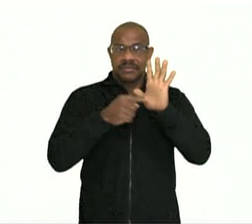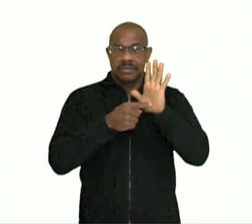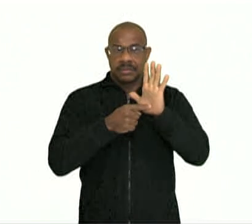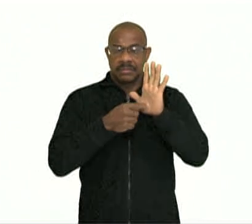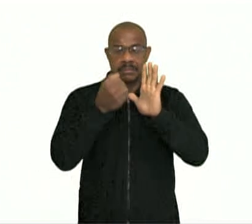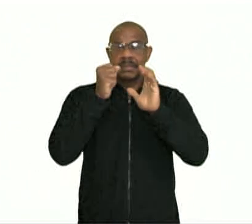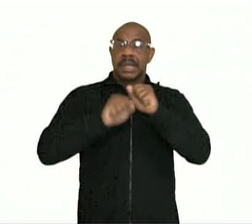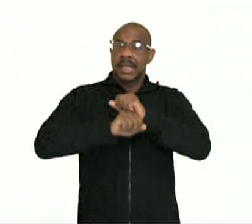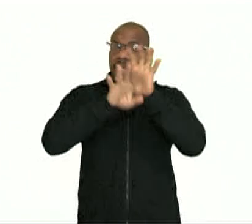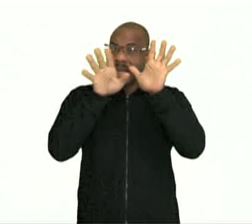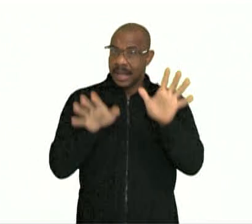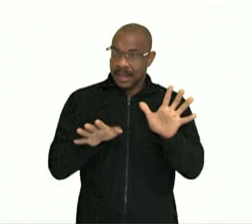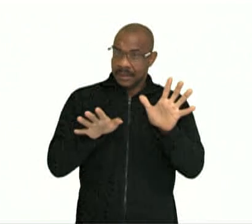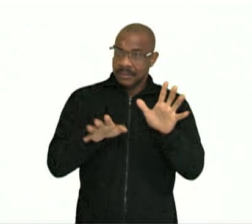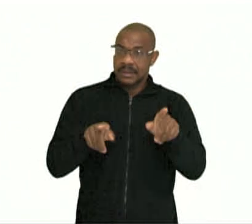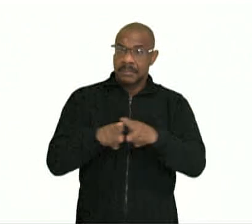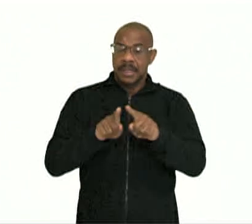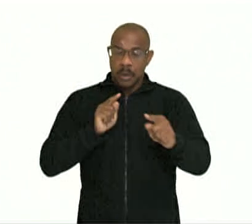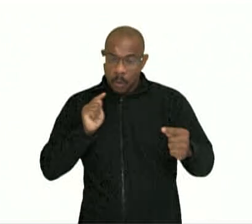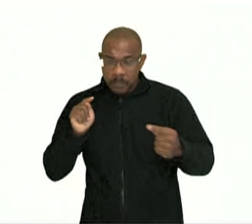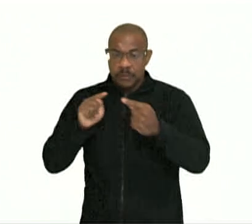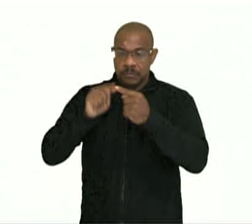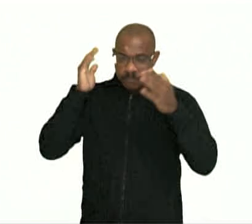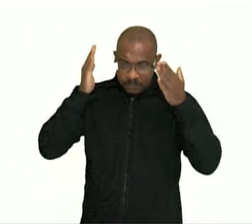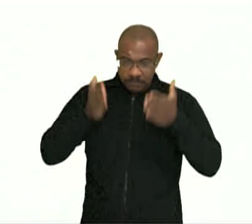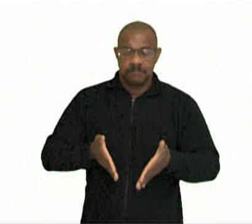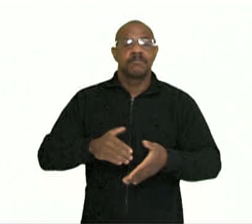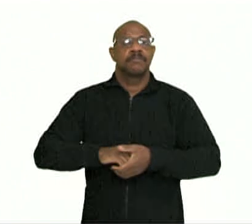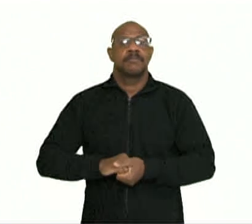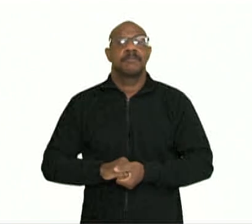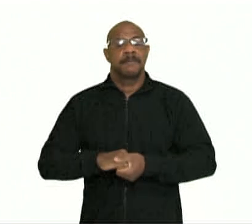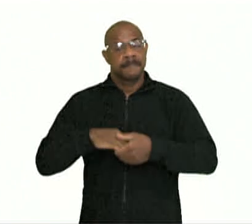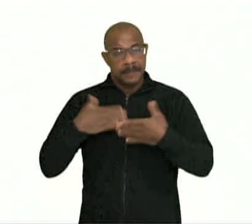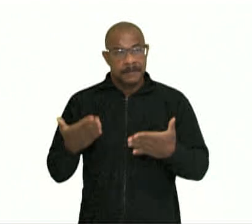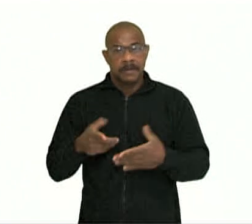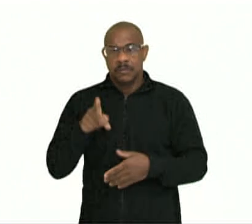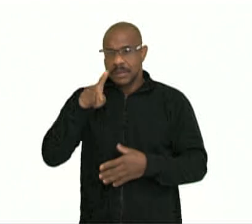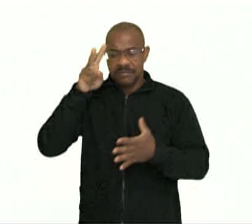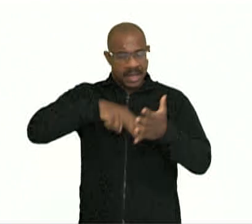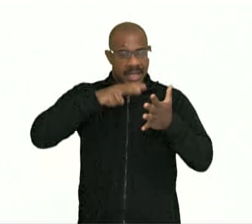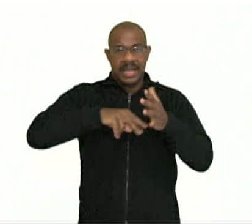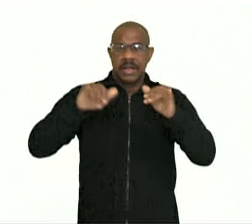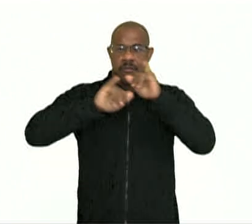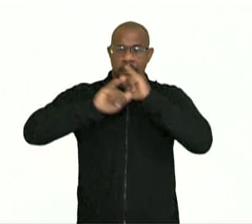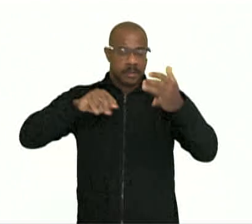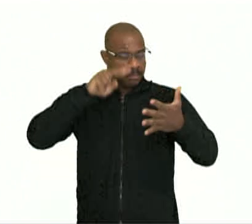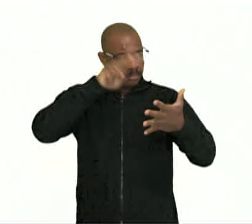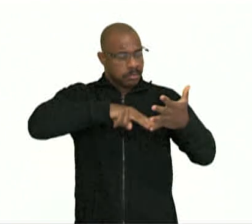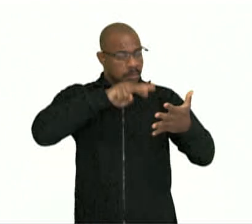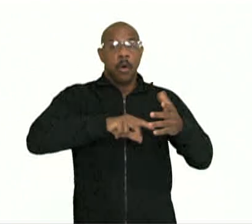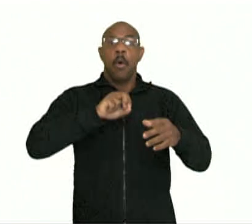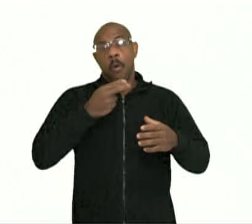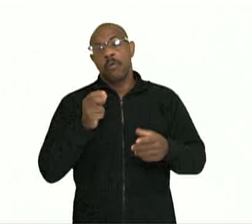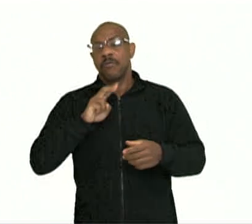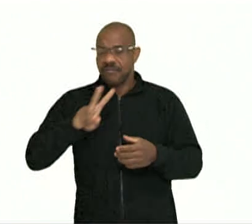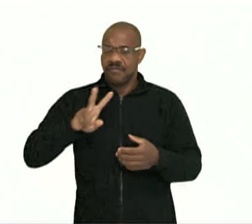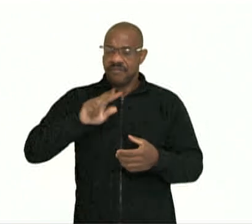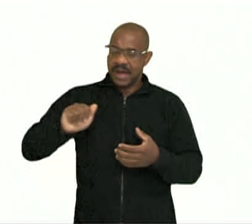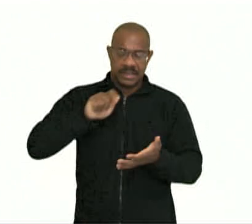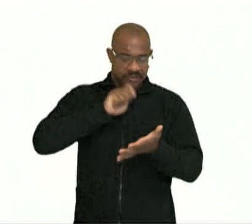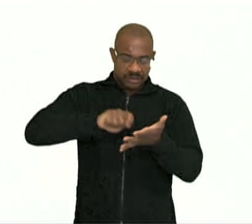impessoalidade, clareza e objetividade. Então, quando você vai ler uma notícia ou vai escrever uma